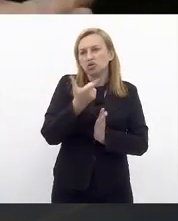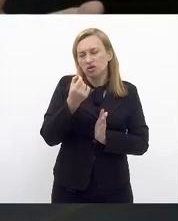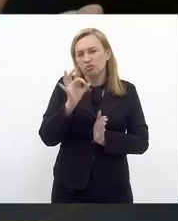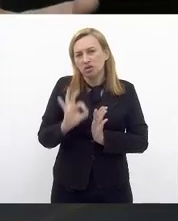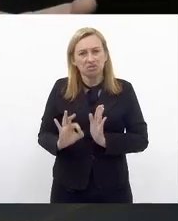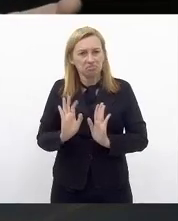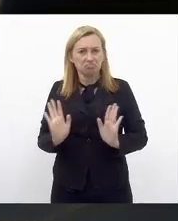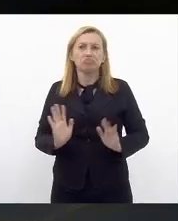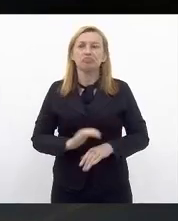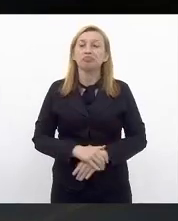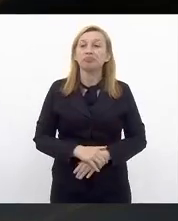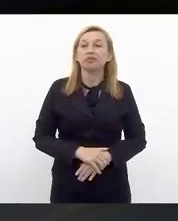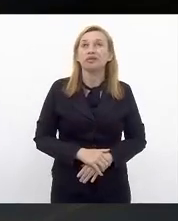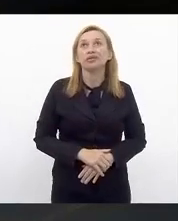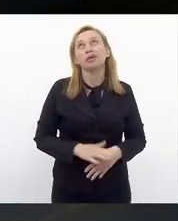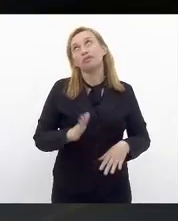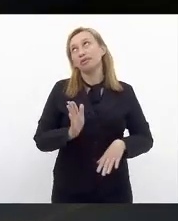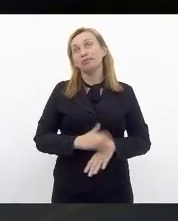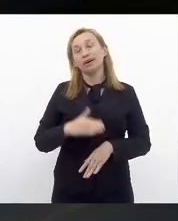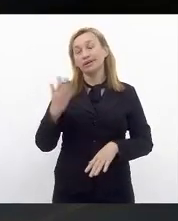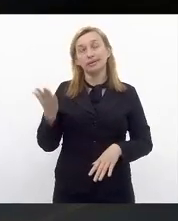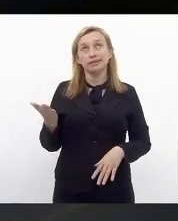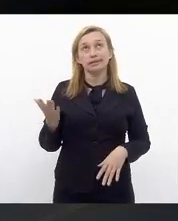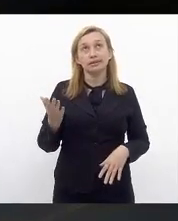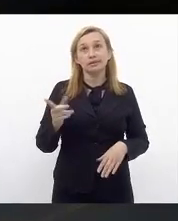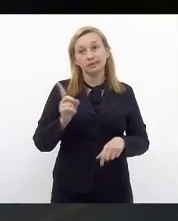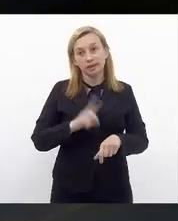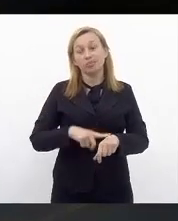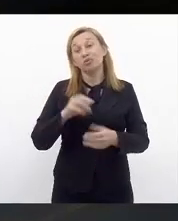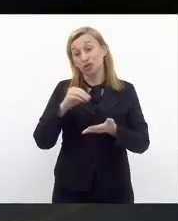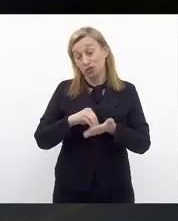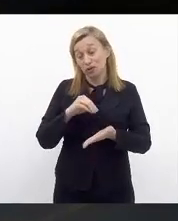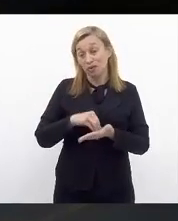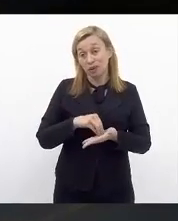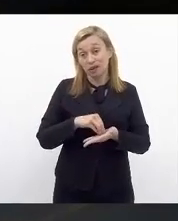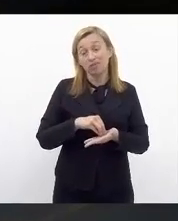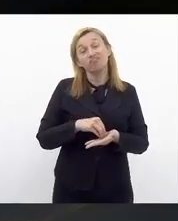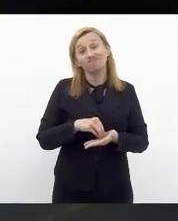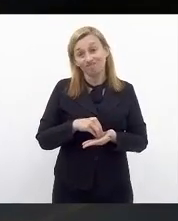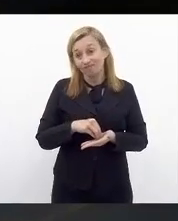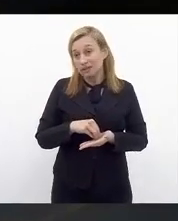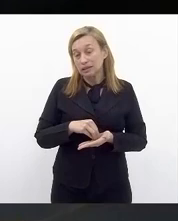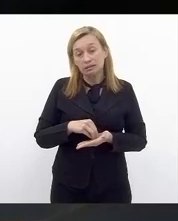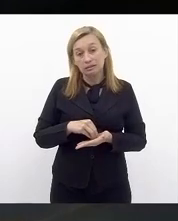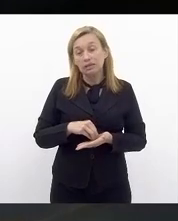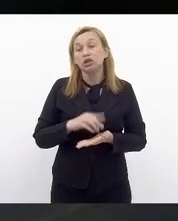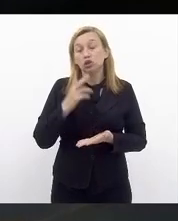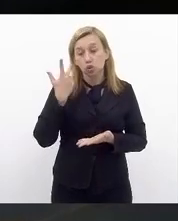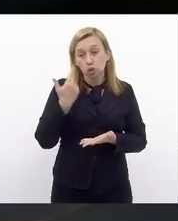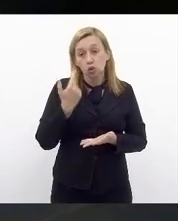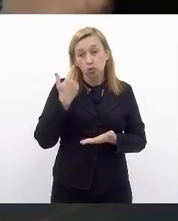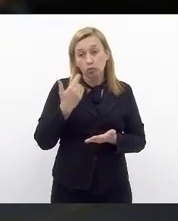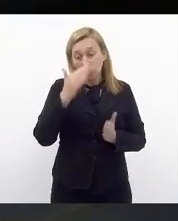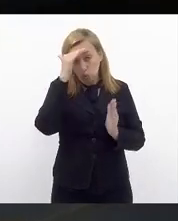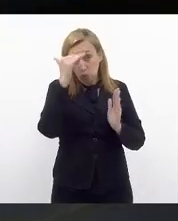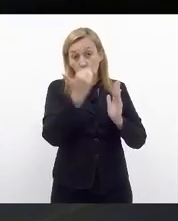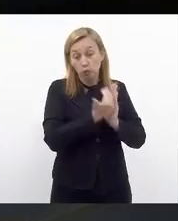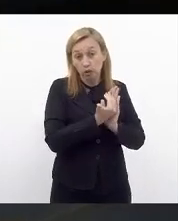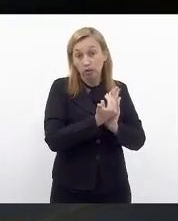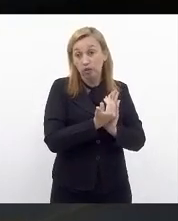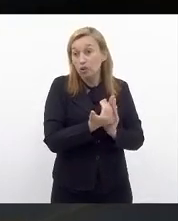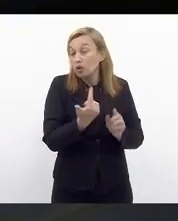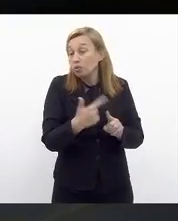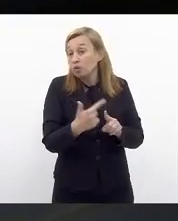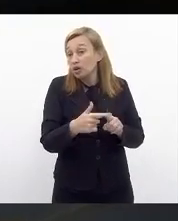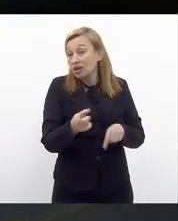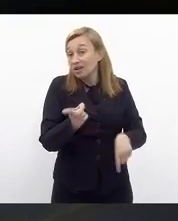por cento tá por baixo por mais tempo que faltava tá ele normalmente cumpriu porque de normalmente